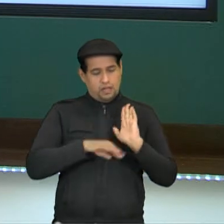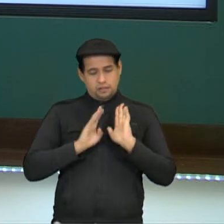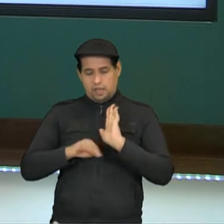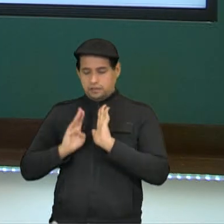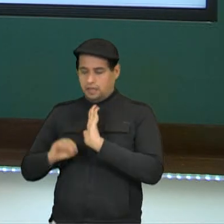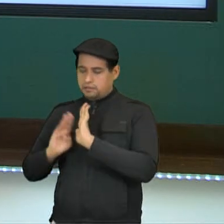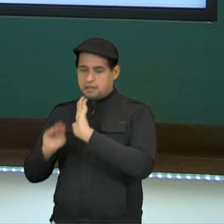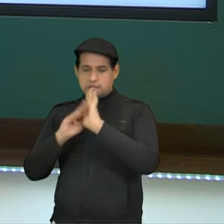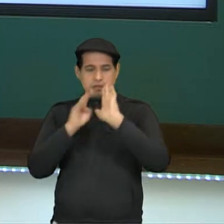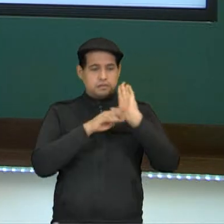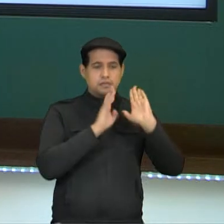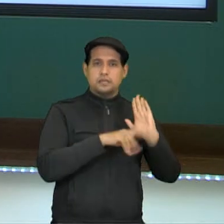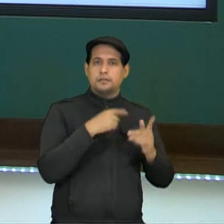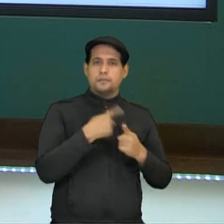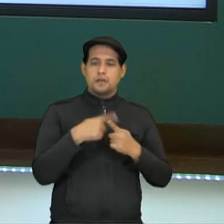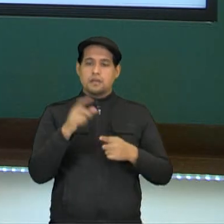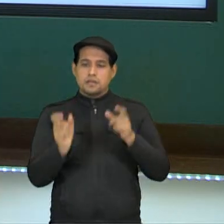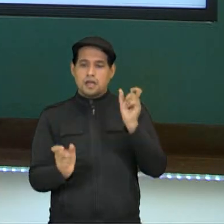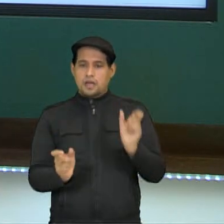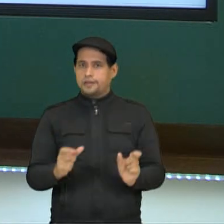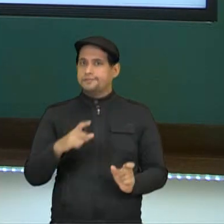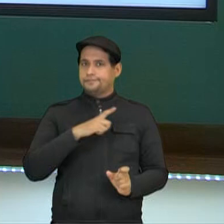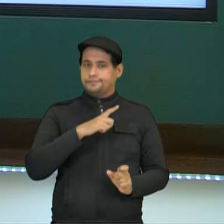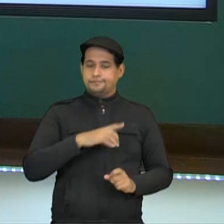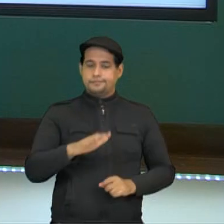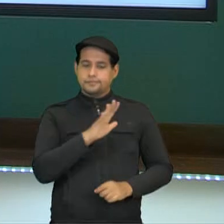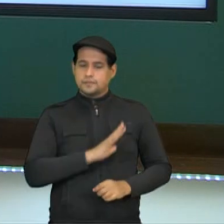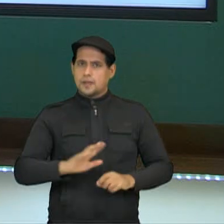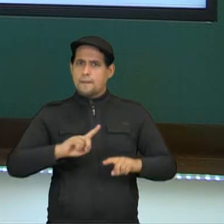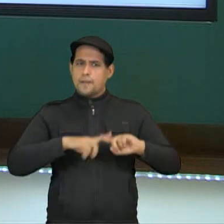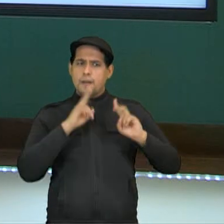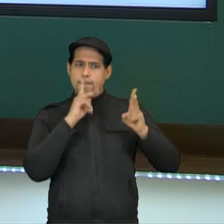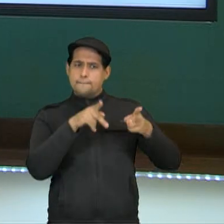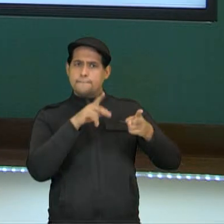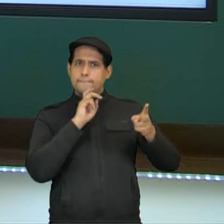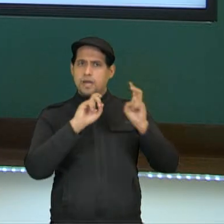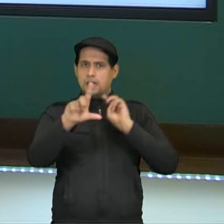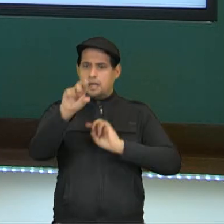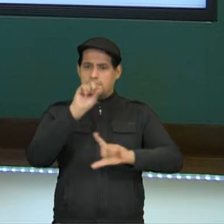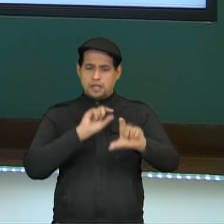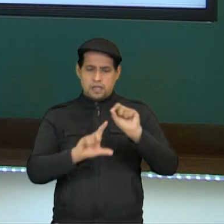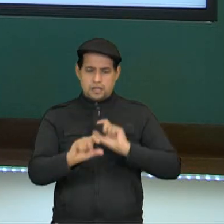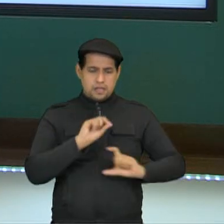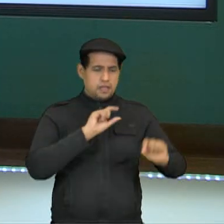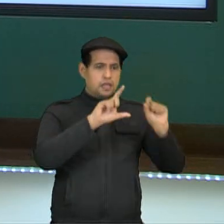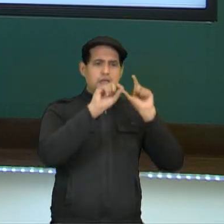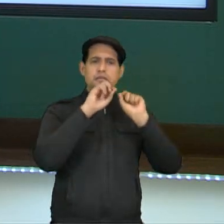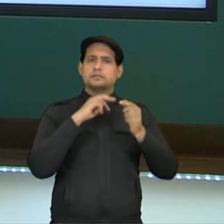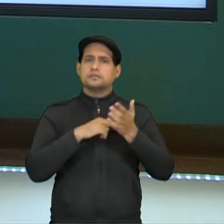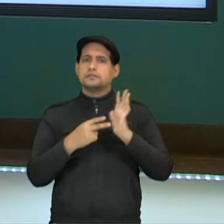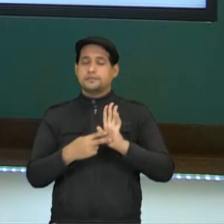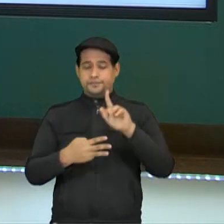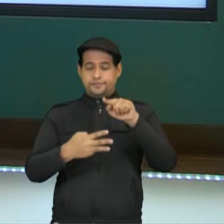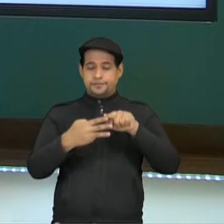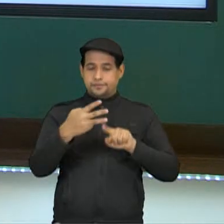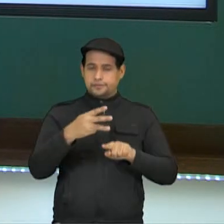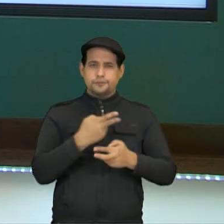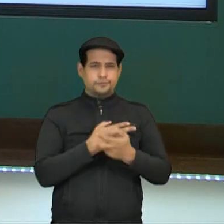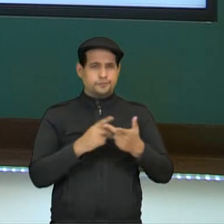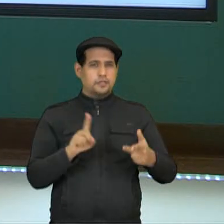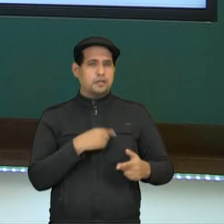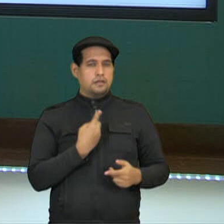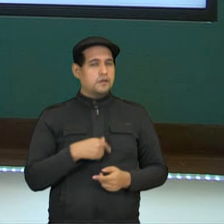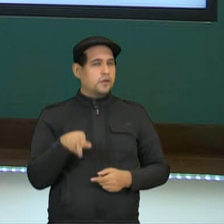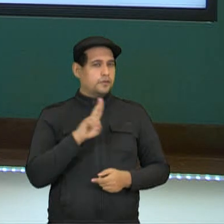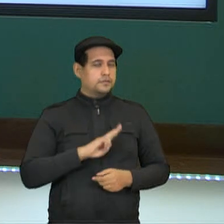das características adaptativas do meio. Então, veja que a seleção natural em si, ela atua em 3 fatores que a gente vai